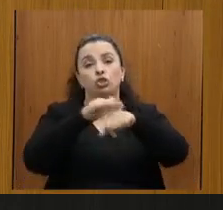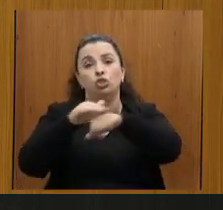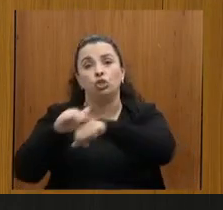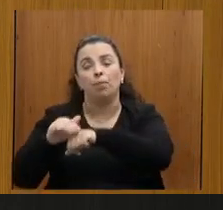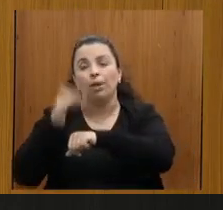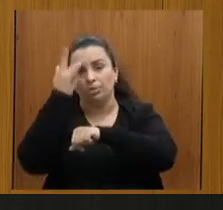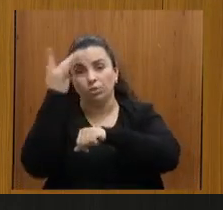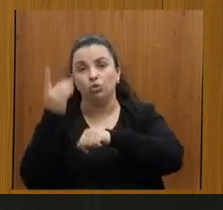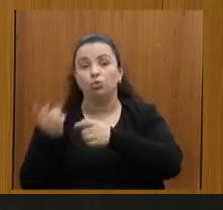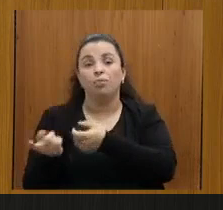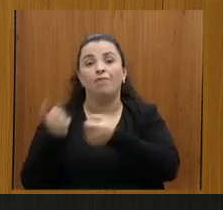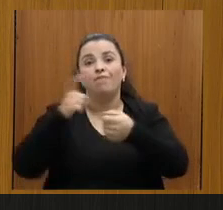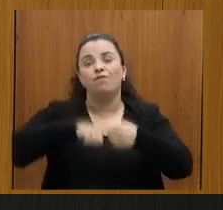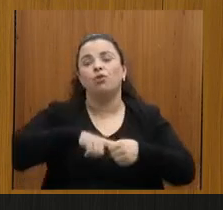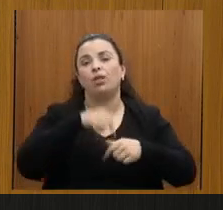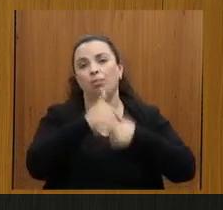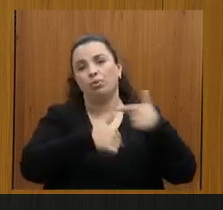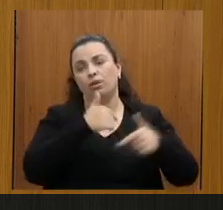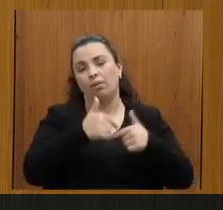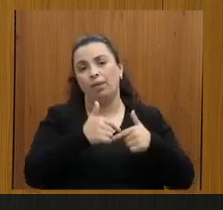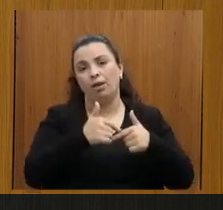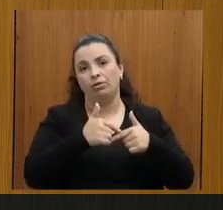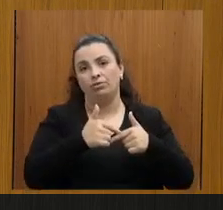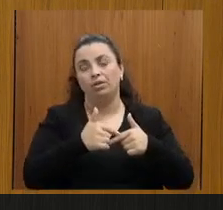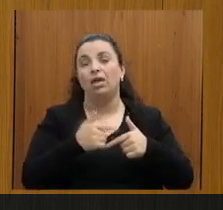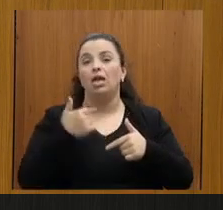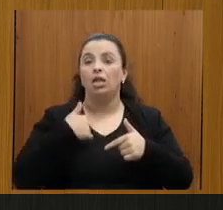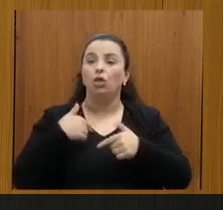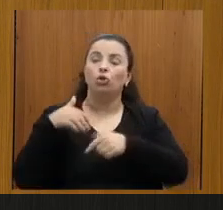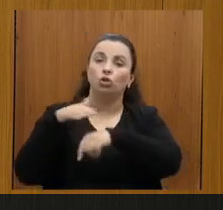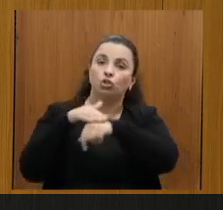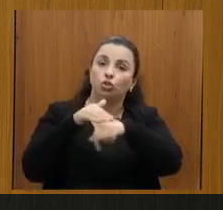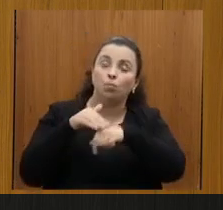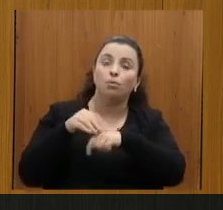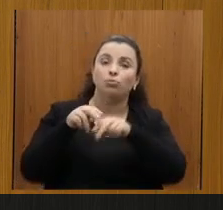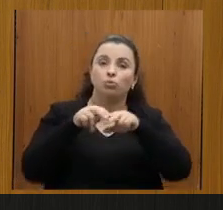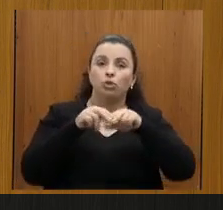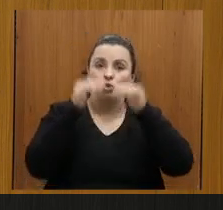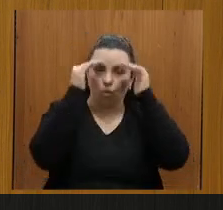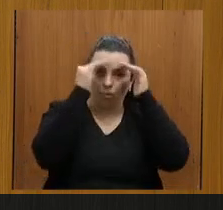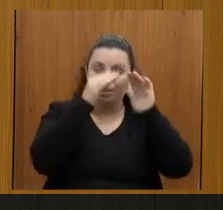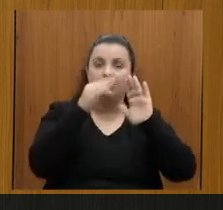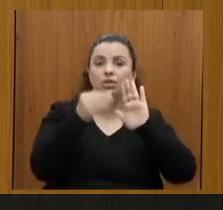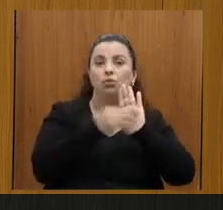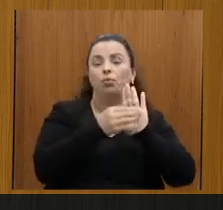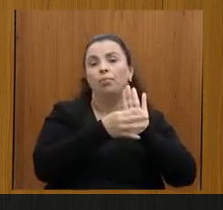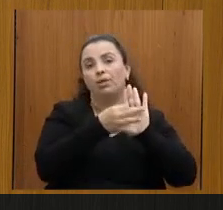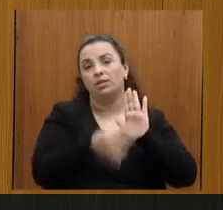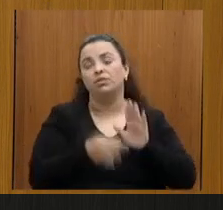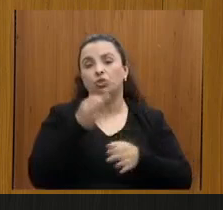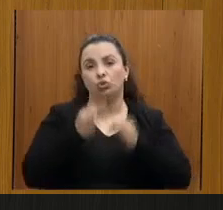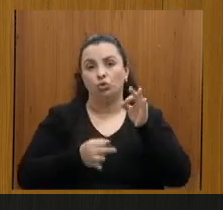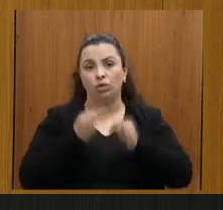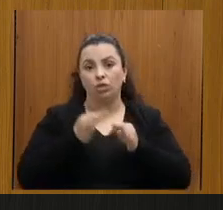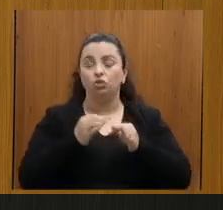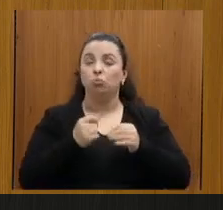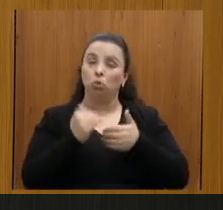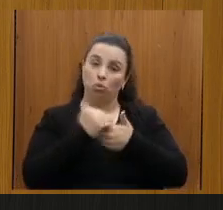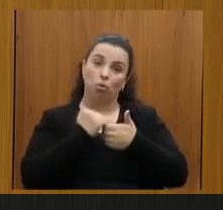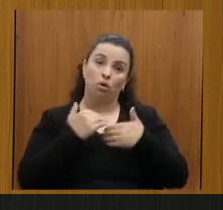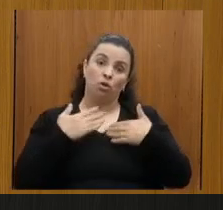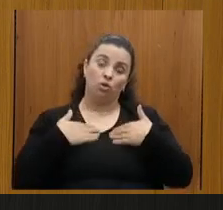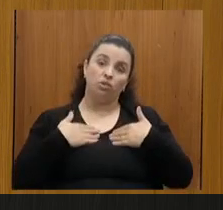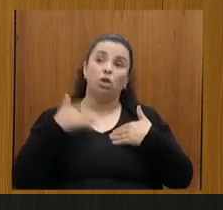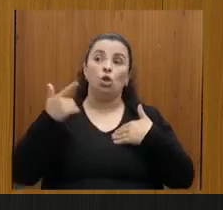O que nós fizemos foi convocar por um parecer jurídico que me orientou dessa forma. Me orientou e orientou a todos os